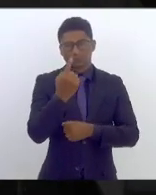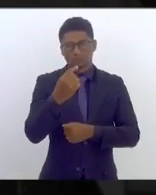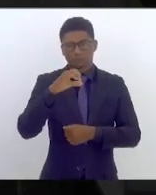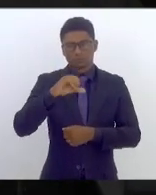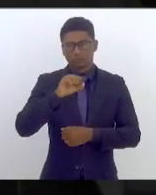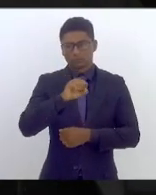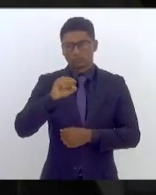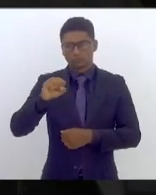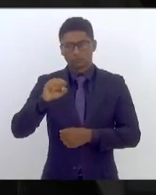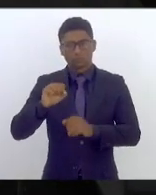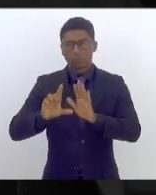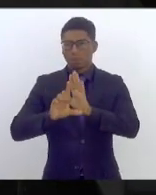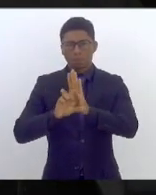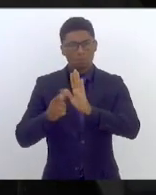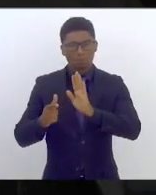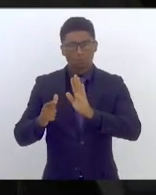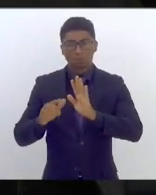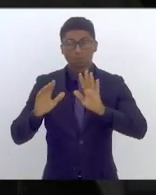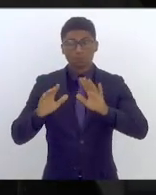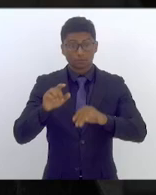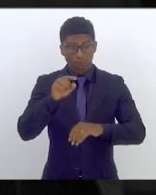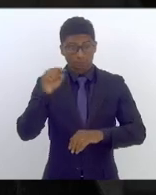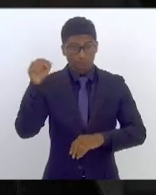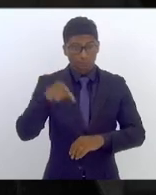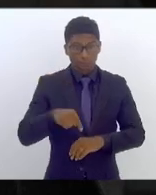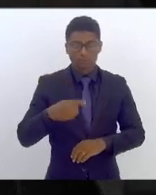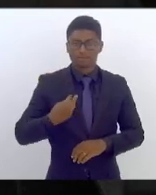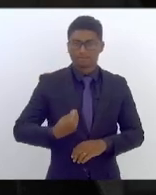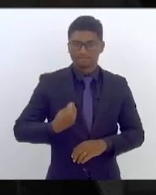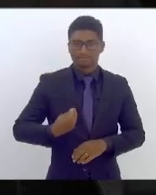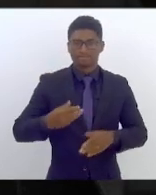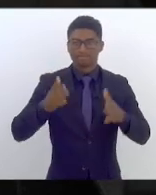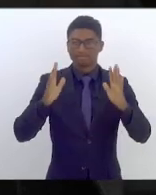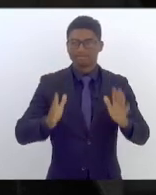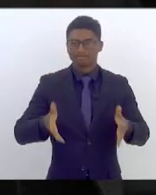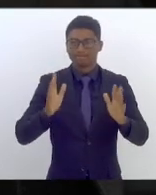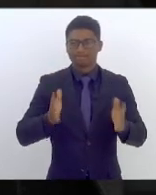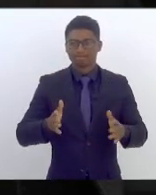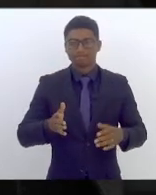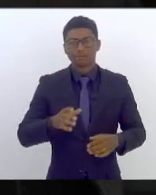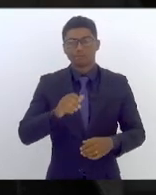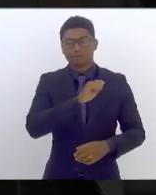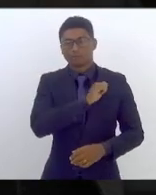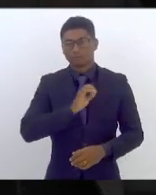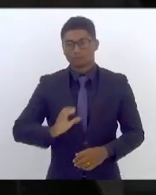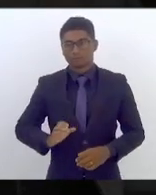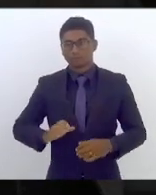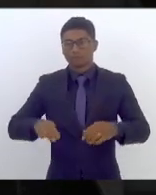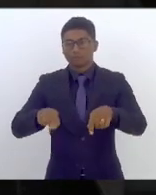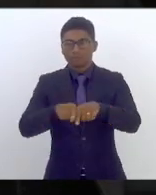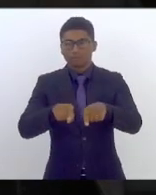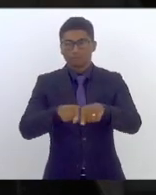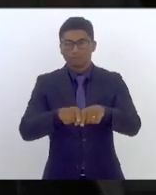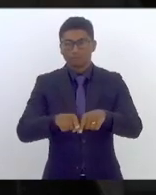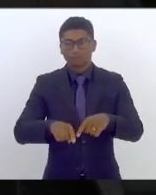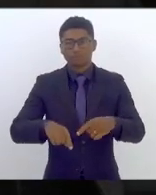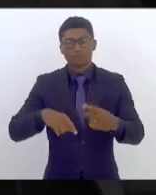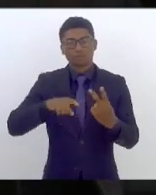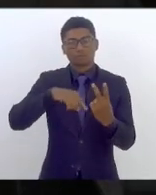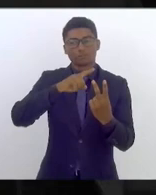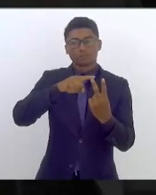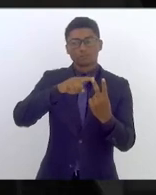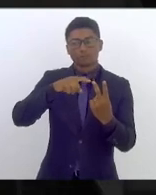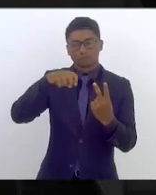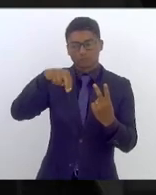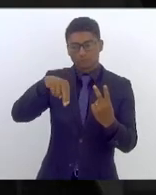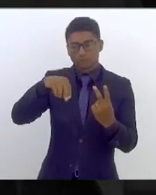André Siciliano que já havia se dividido como prefeito de Paracambi e Noel de Carvalho que também já havia se